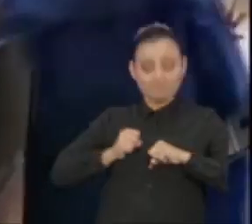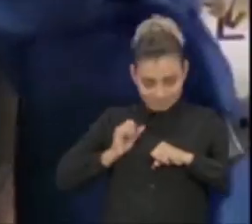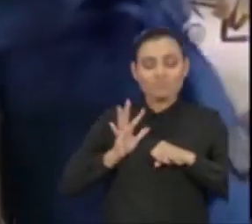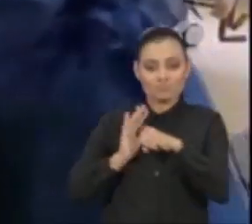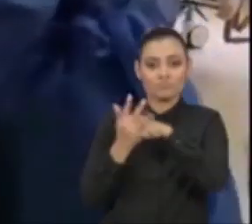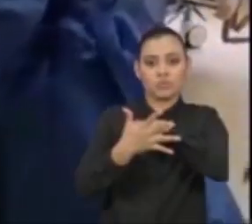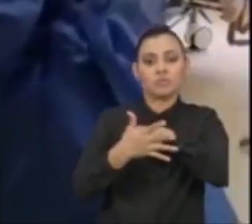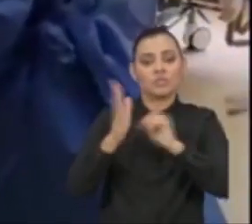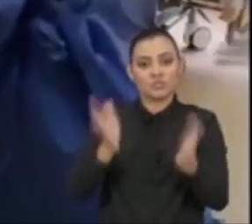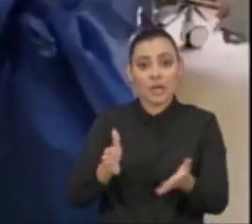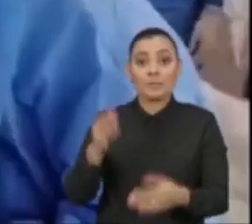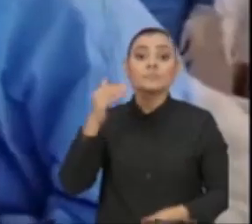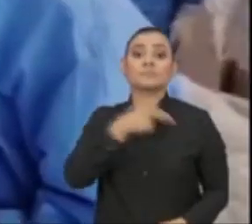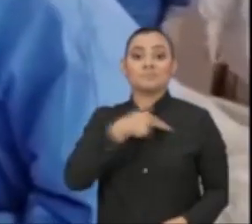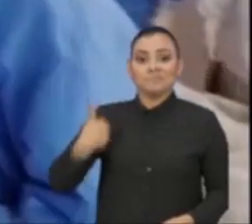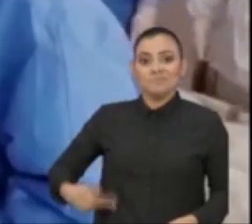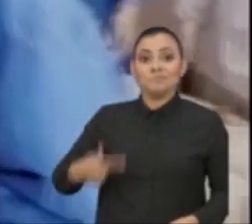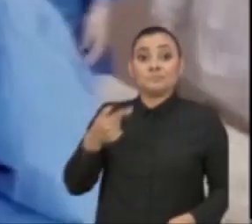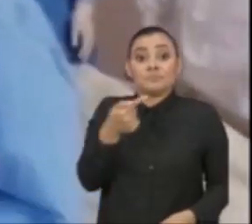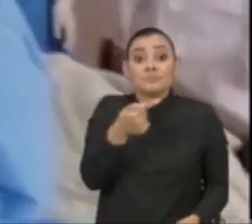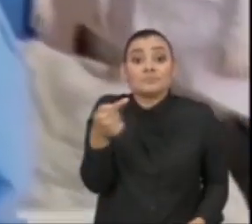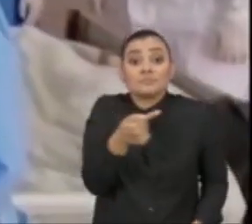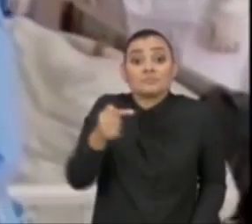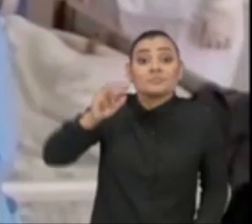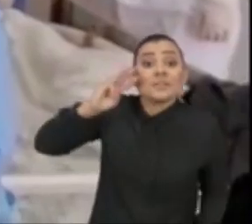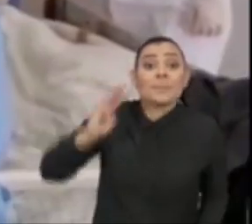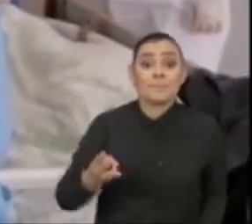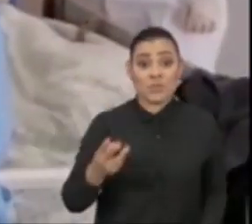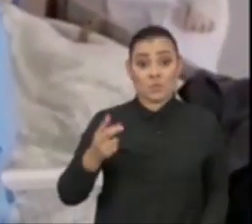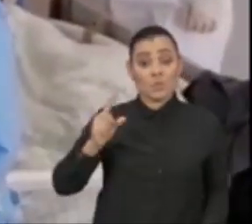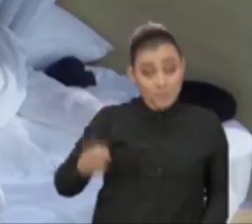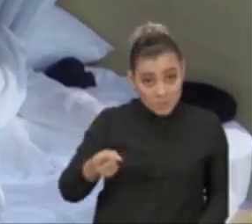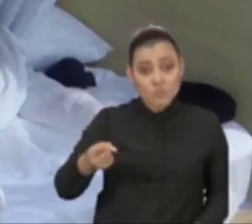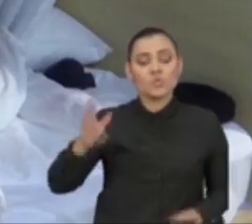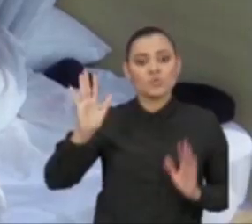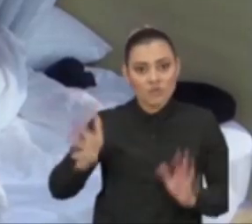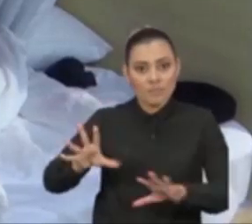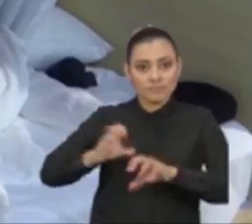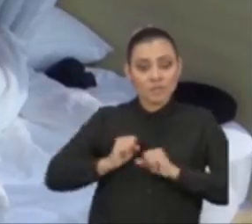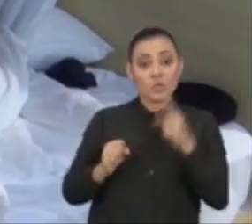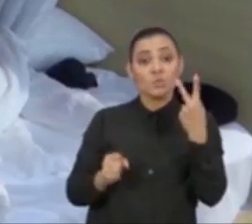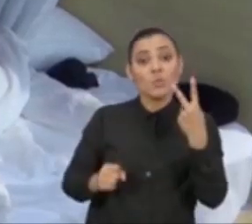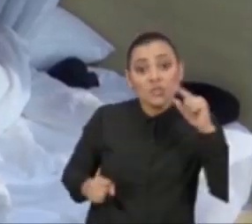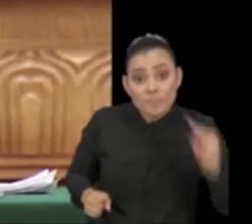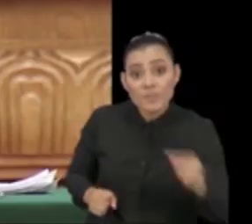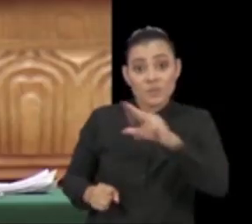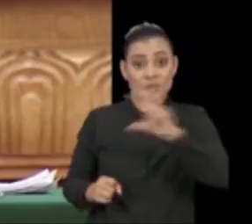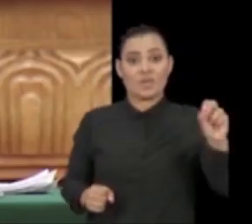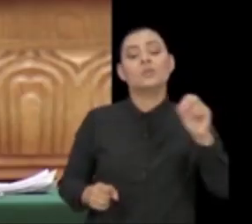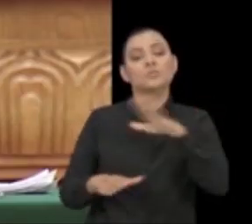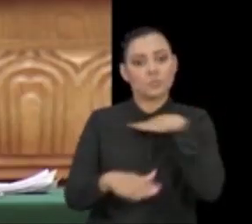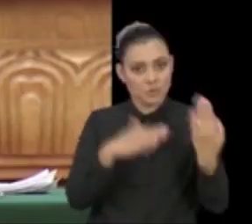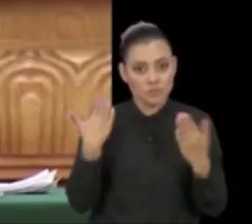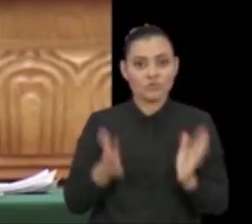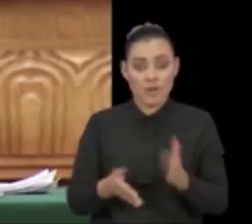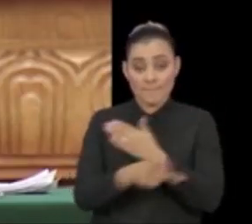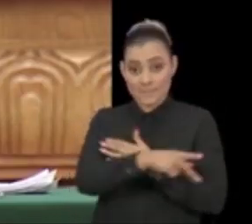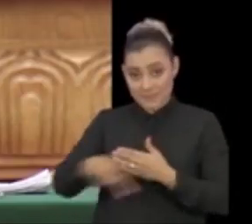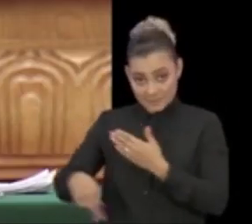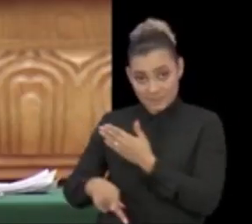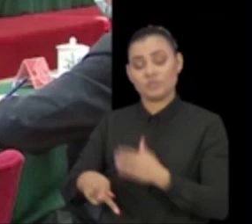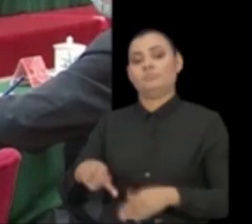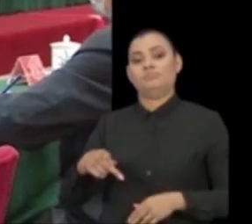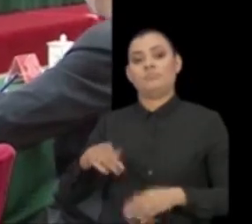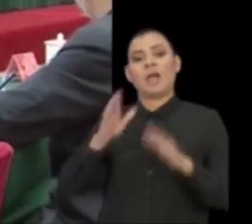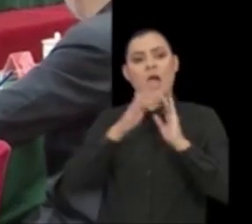infectados. Na China, o número de casos passa dos 77 mil. Mais de 2.500 pessoas morreram. O presidente Xi Jinping disse